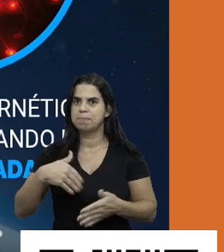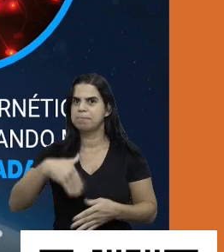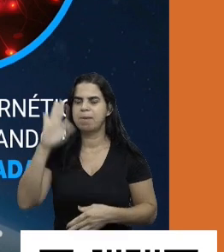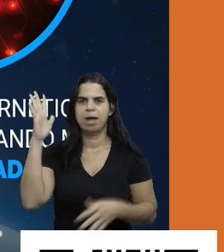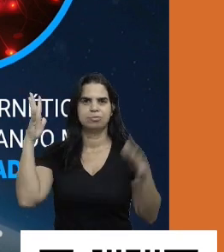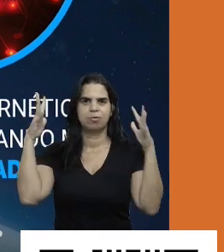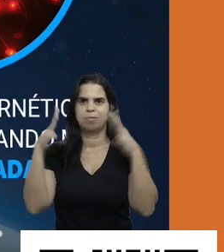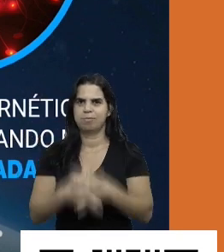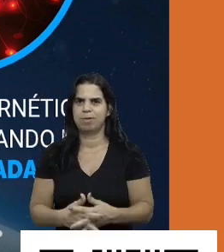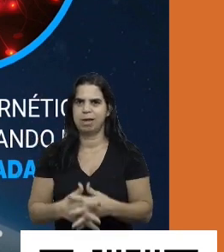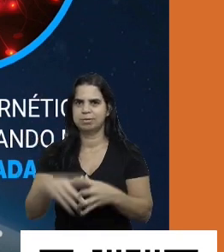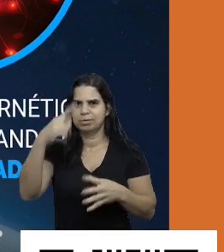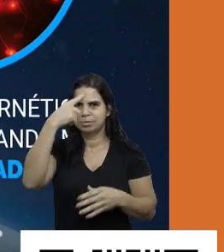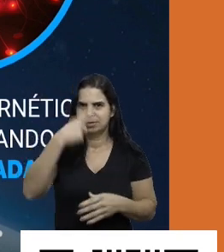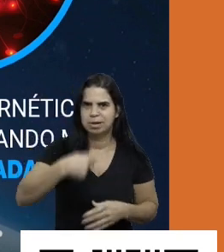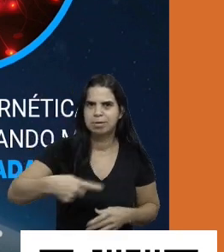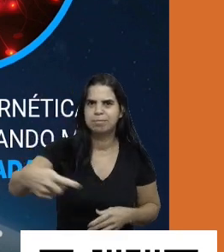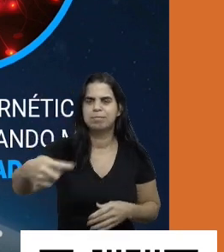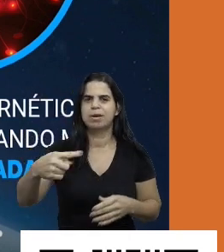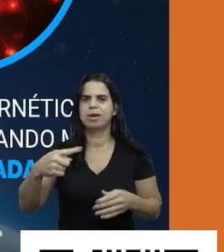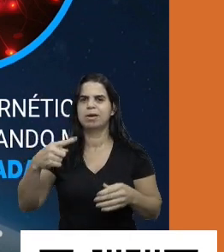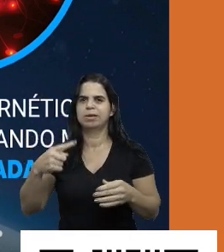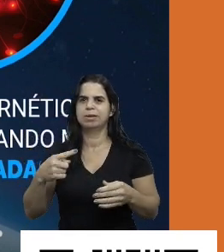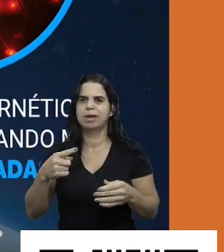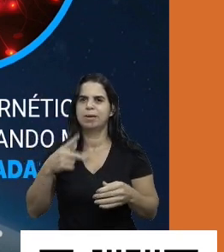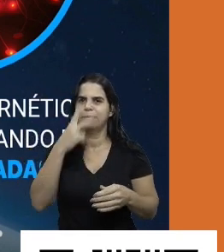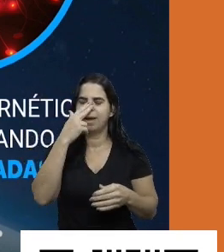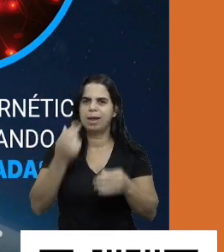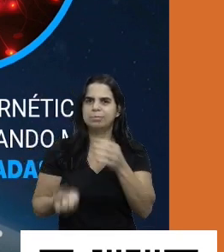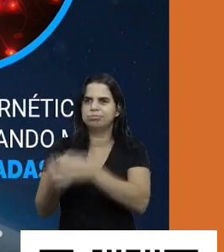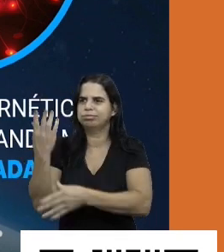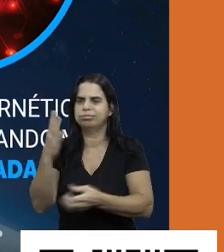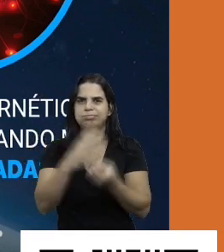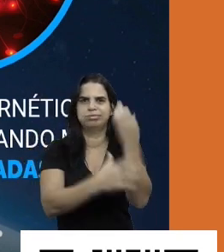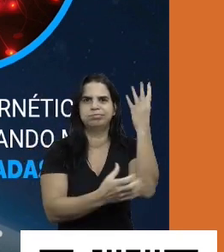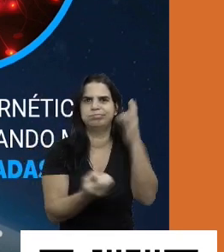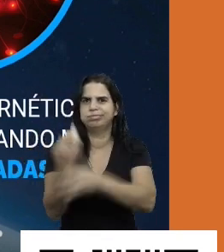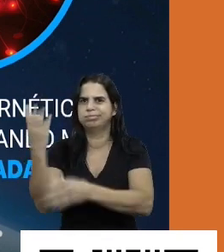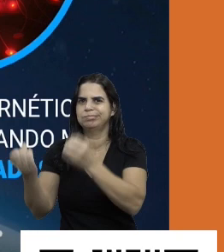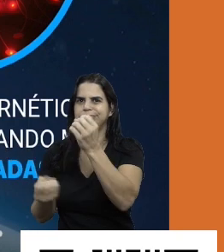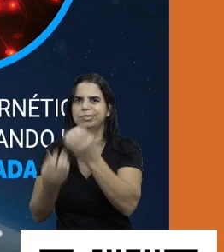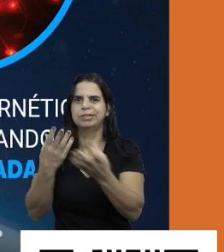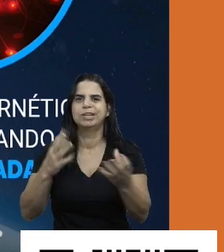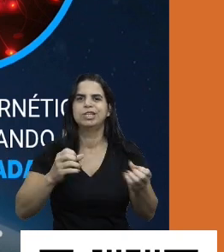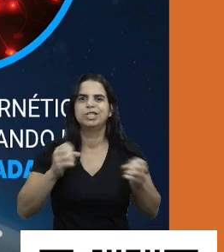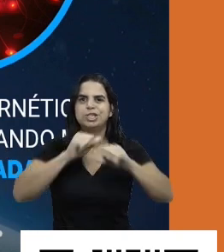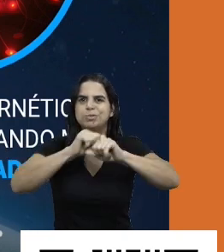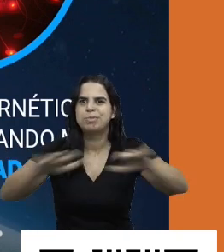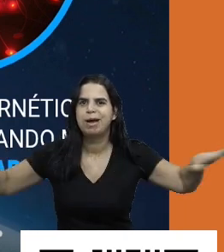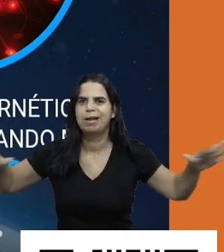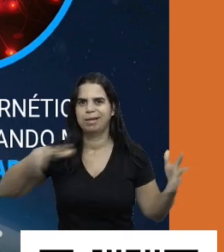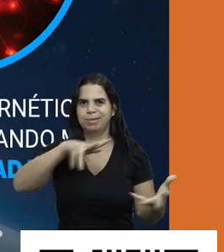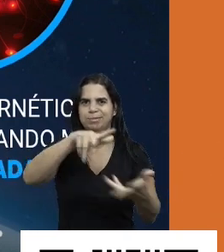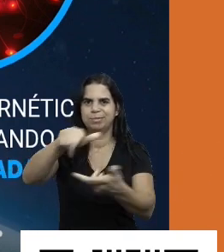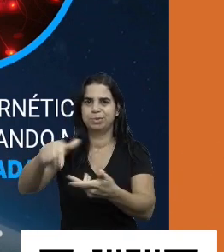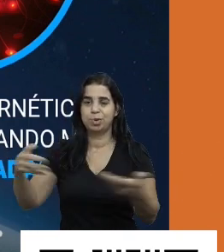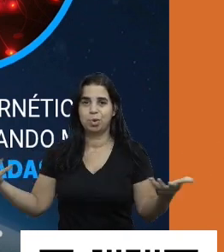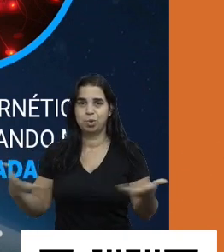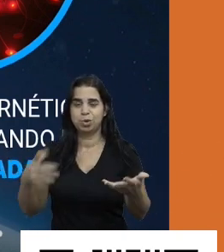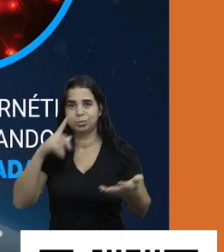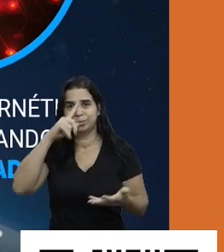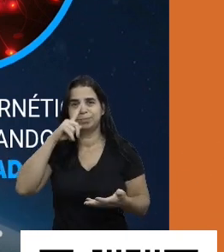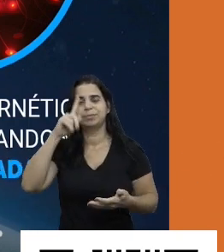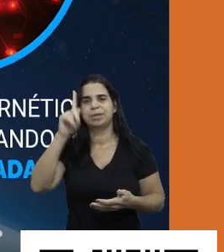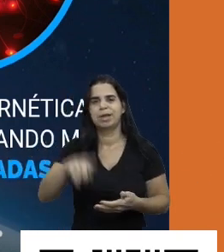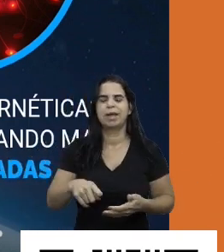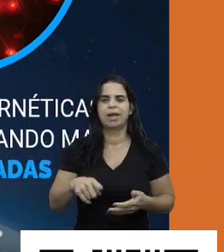que passa nascem x startups espalhadas aí pelo mundo e o maior risco hoje são as ameaças